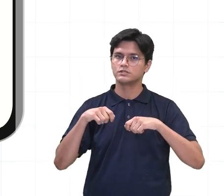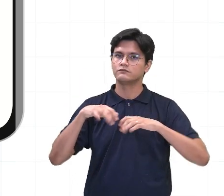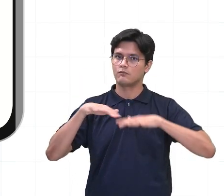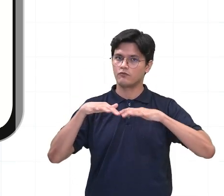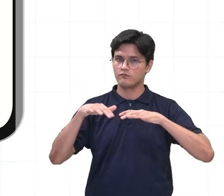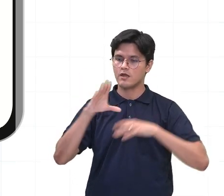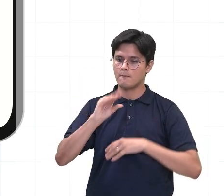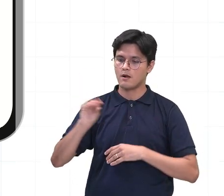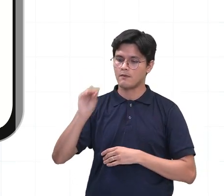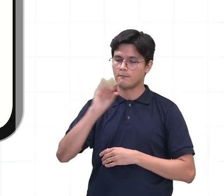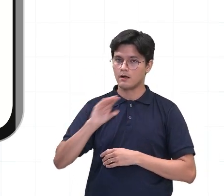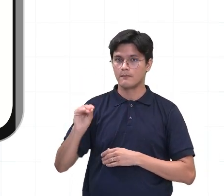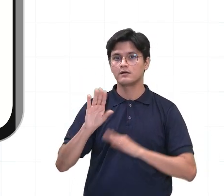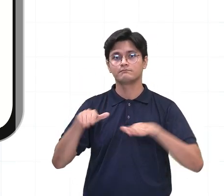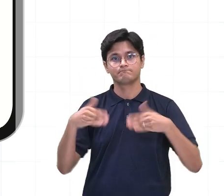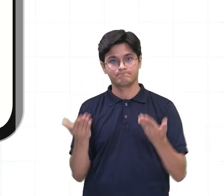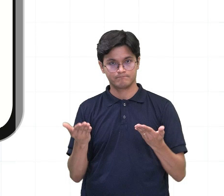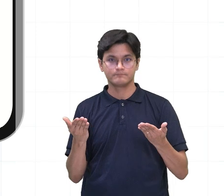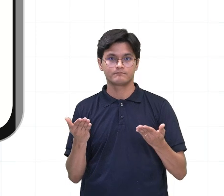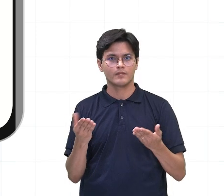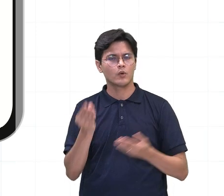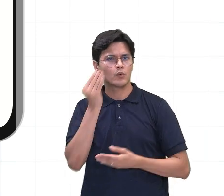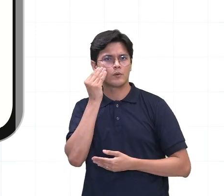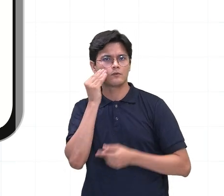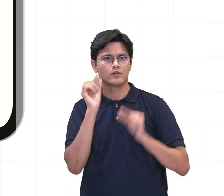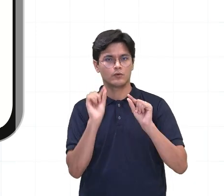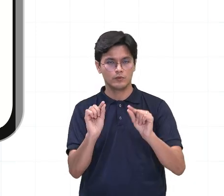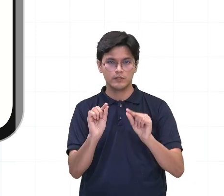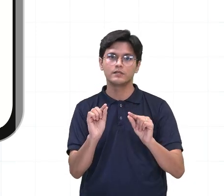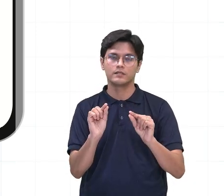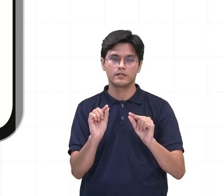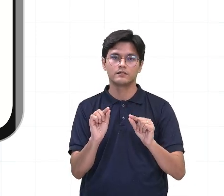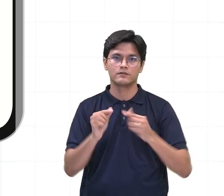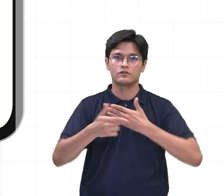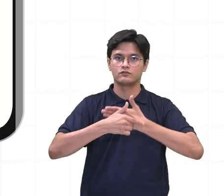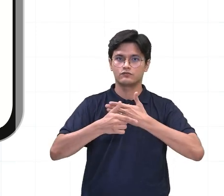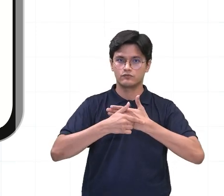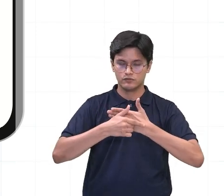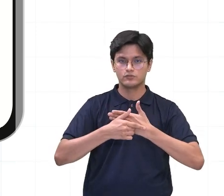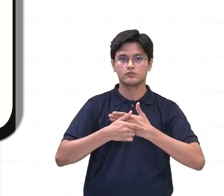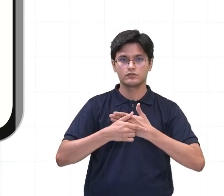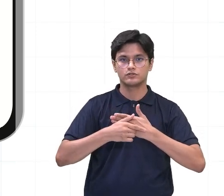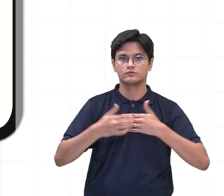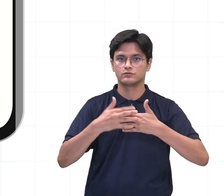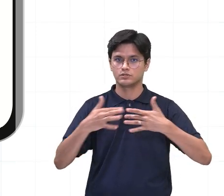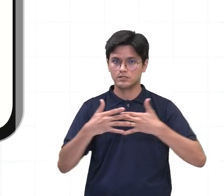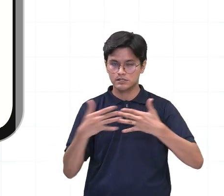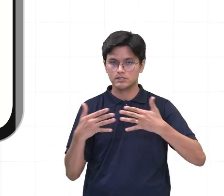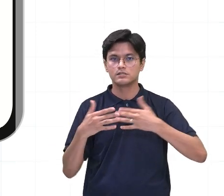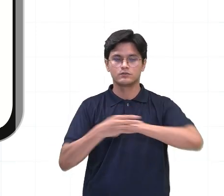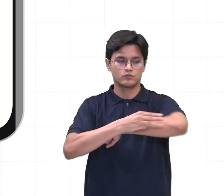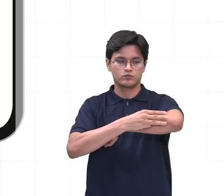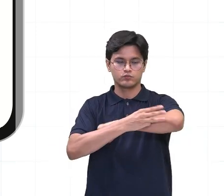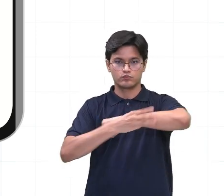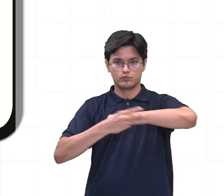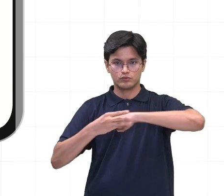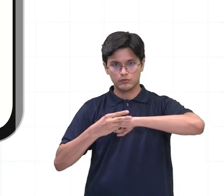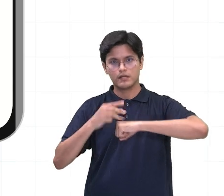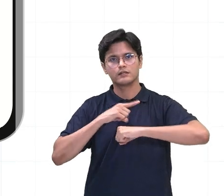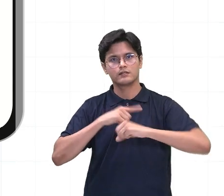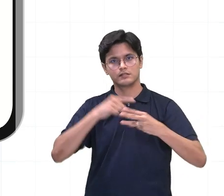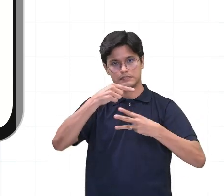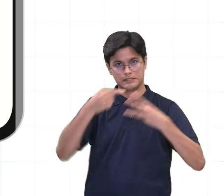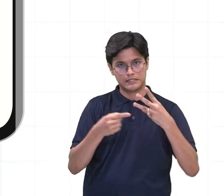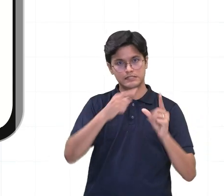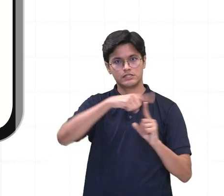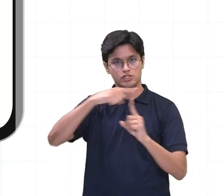bom? Então, a gente observou aí as funções do tecido muscular e vimos que são 3 tipos de tecido muscular.